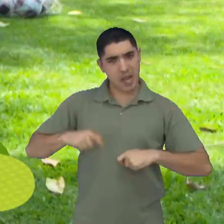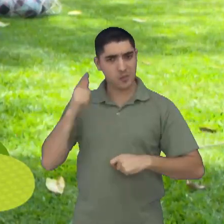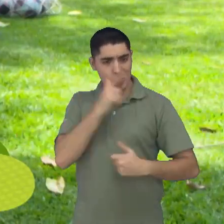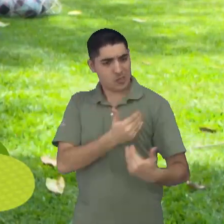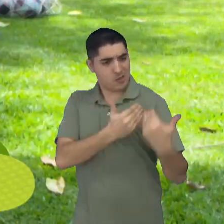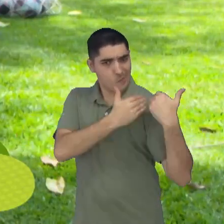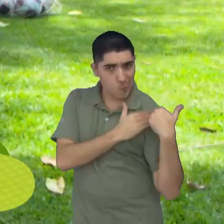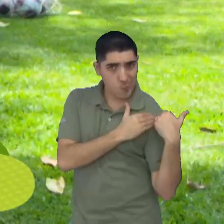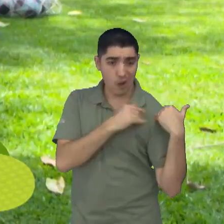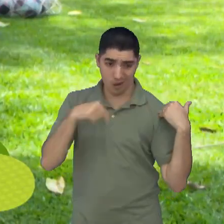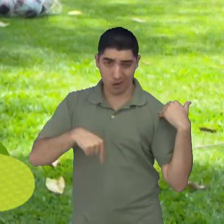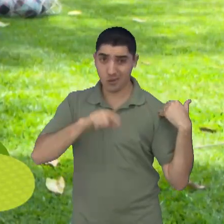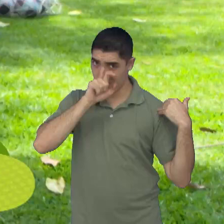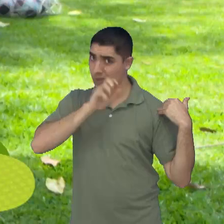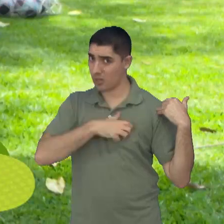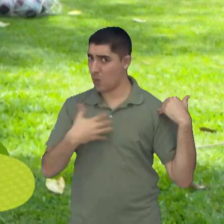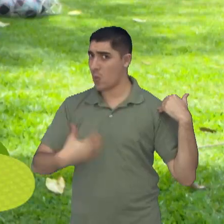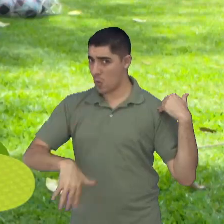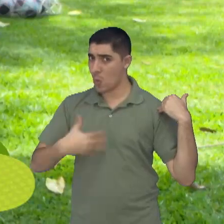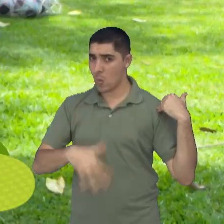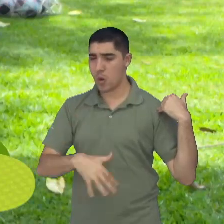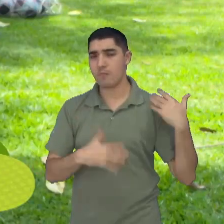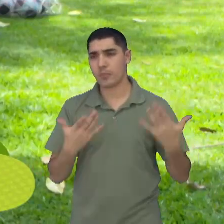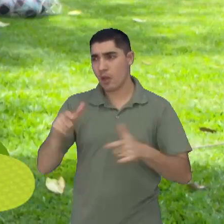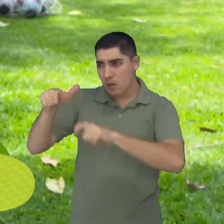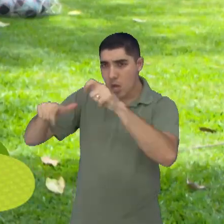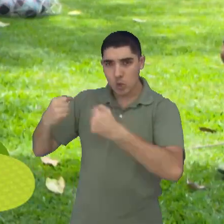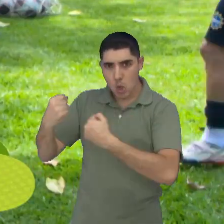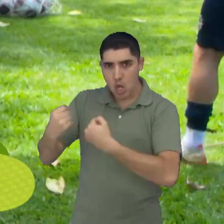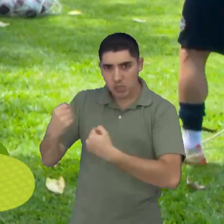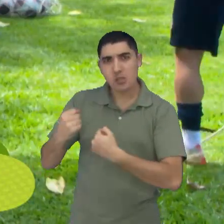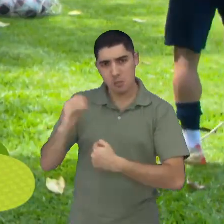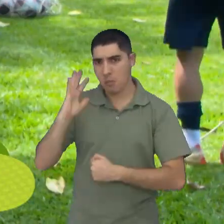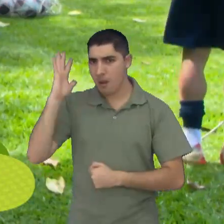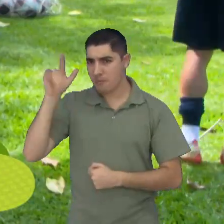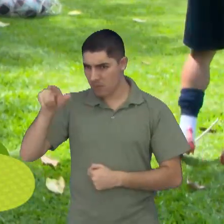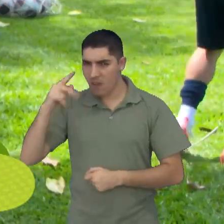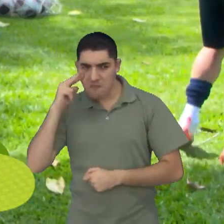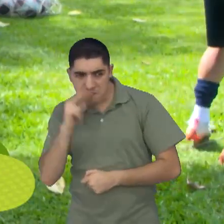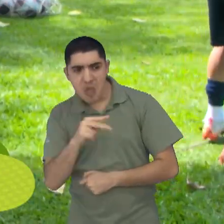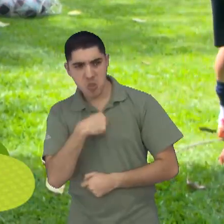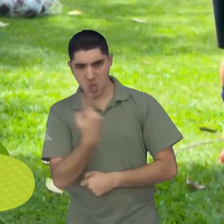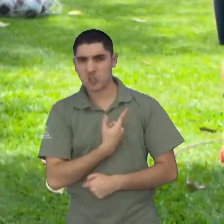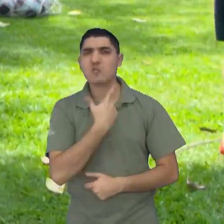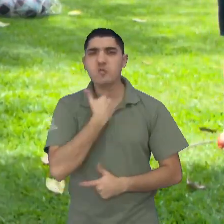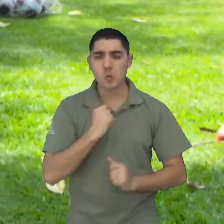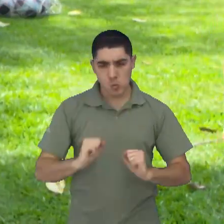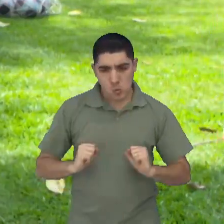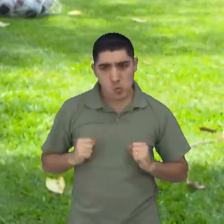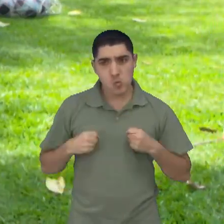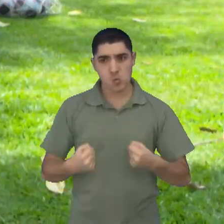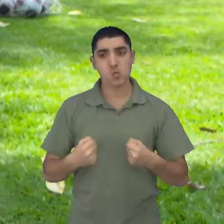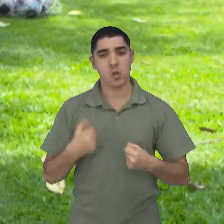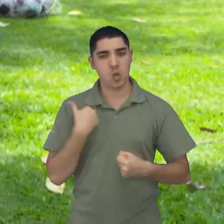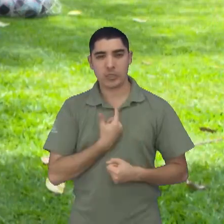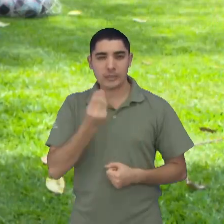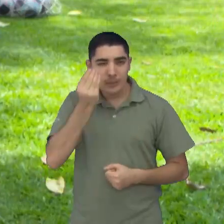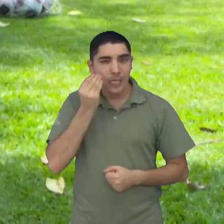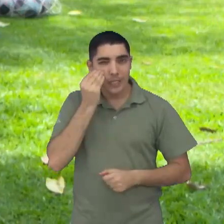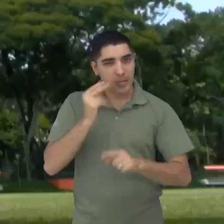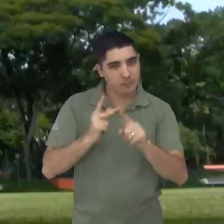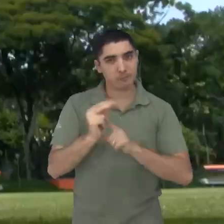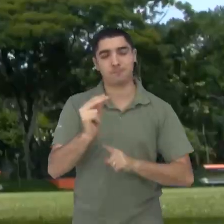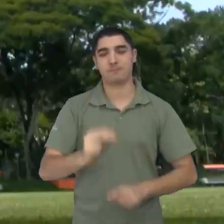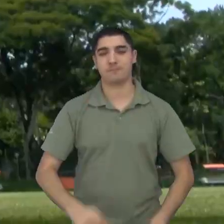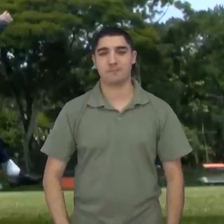camisa que a gente está vestindo. Então a torcida pode esperar muita vontade, muita determinação do nosso elenco, que a gente vai fazer mais um grande